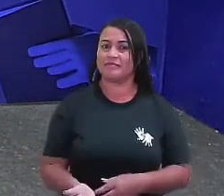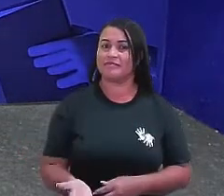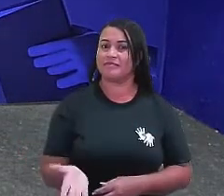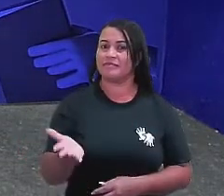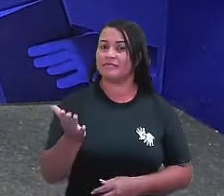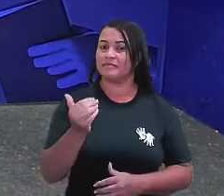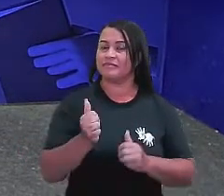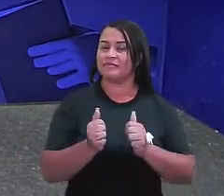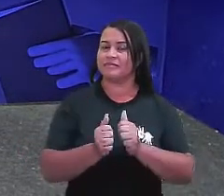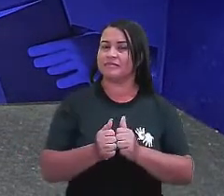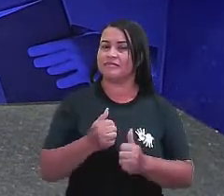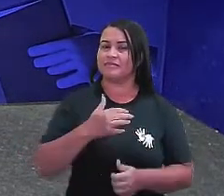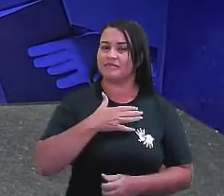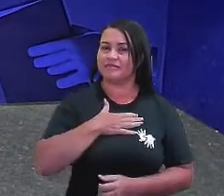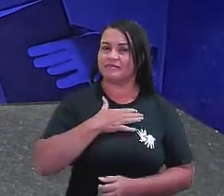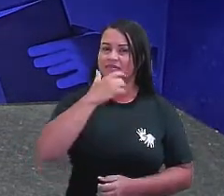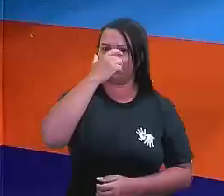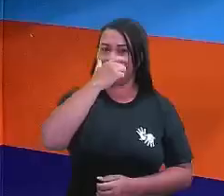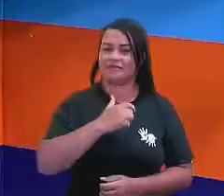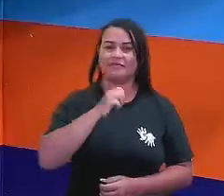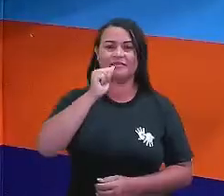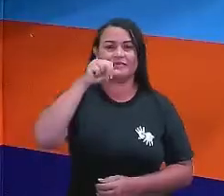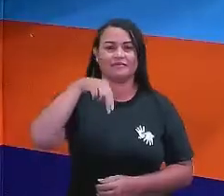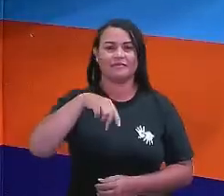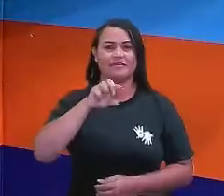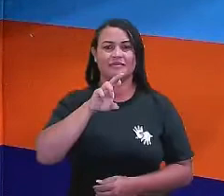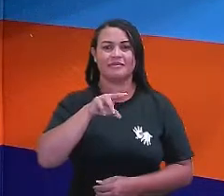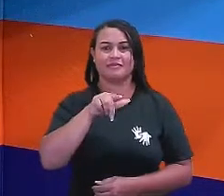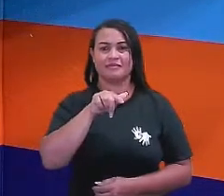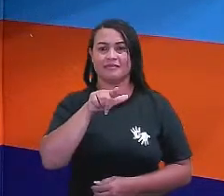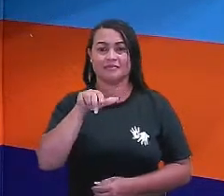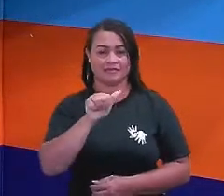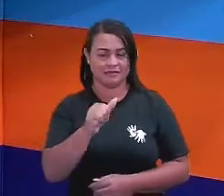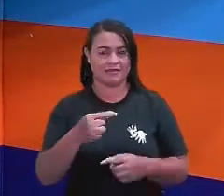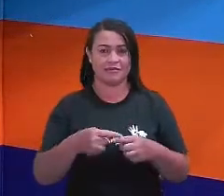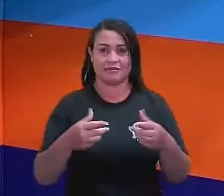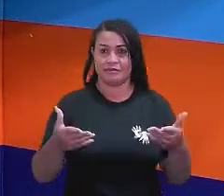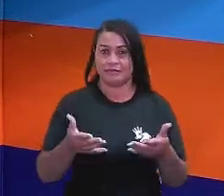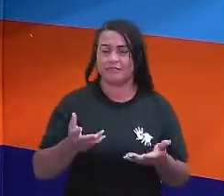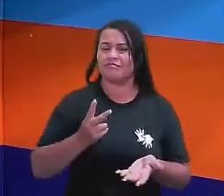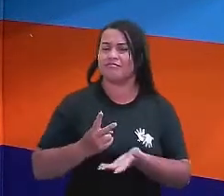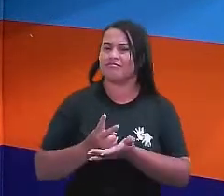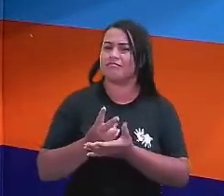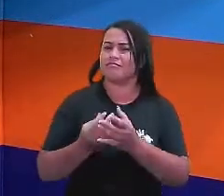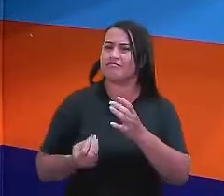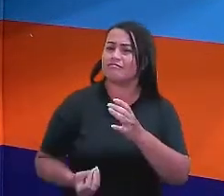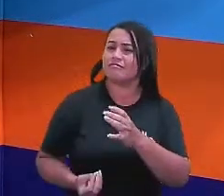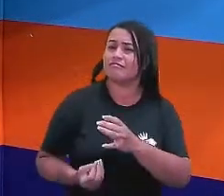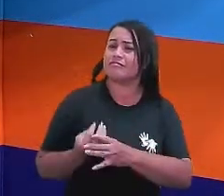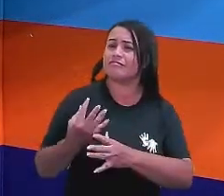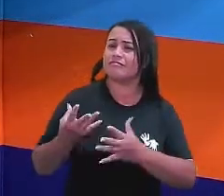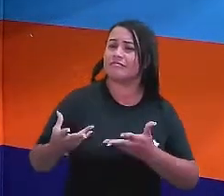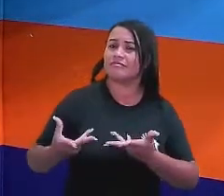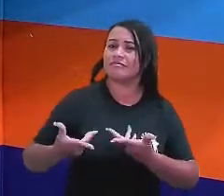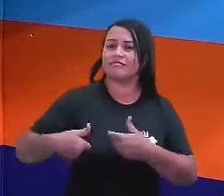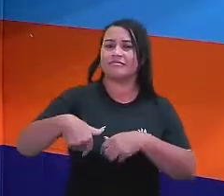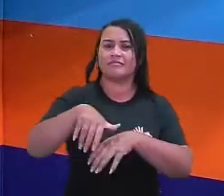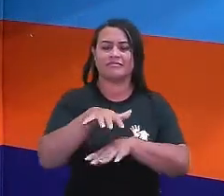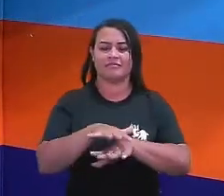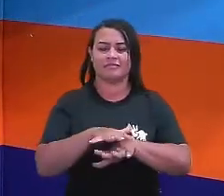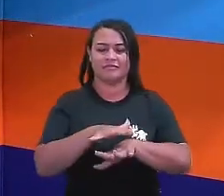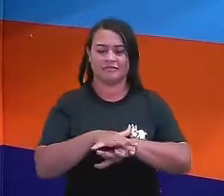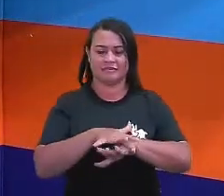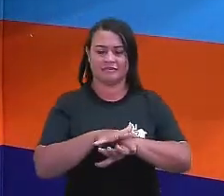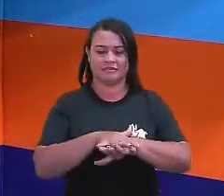Então, vem comigo, Andresa Sacramento, porque hoje eu quero continuar desvendando os mistérios